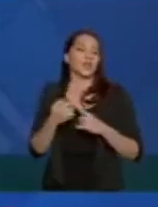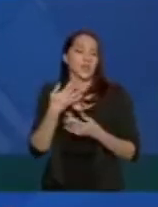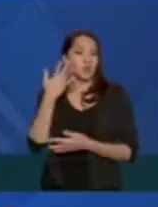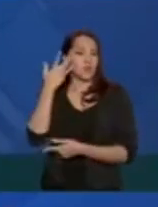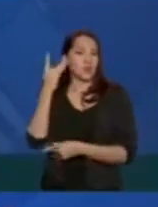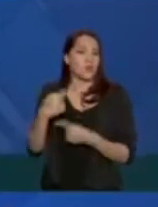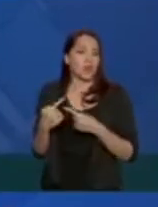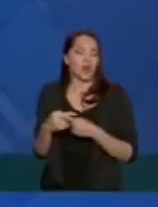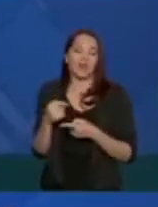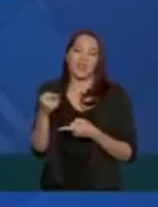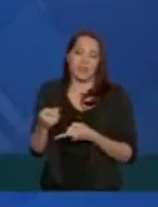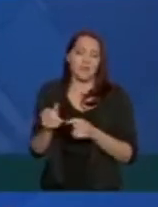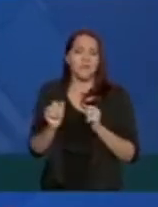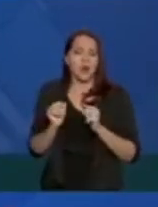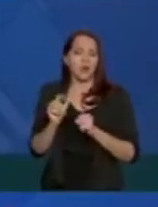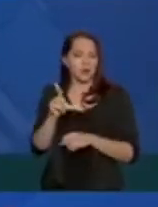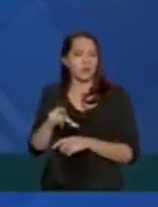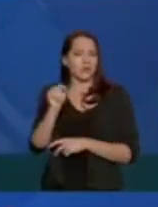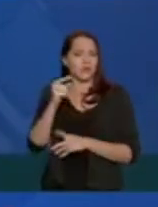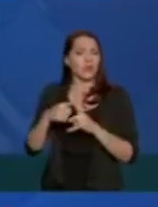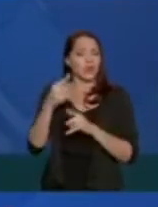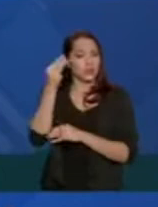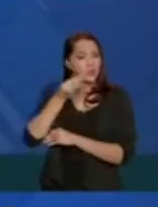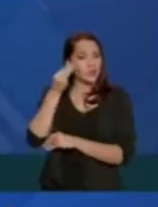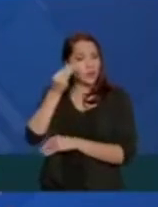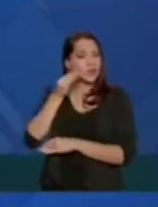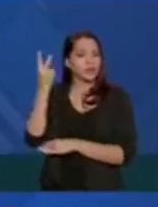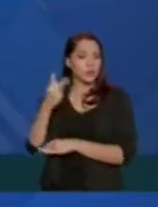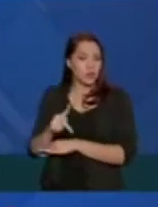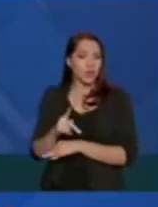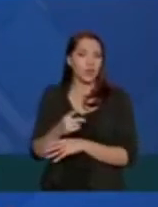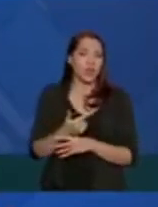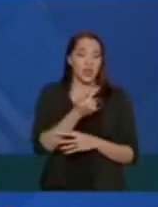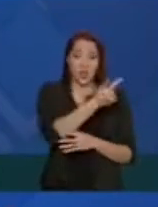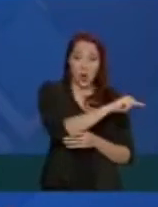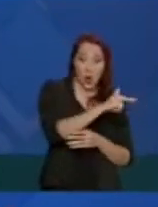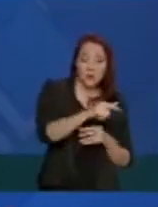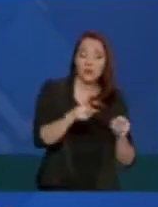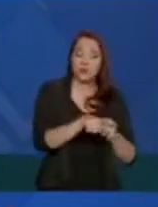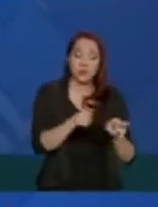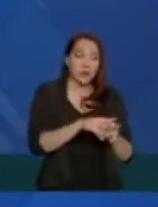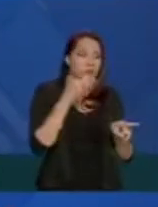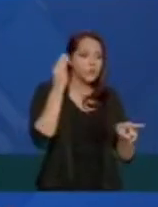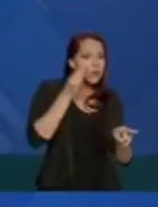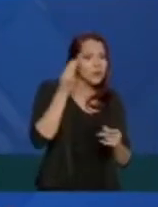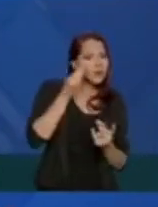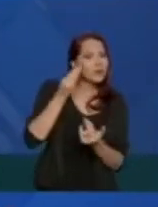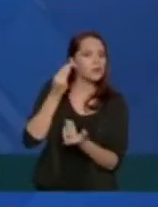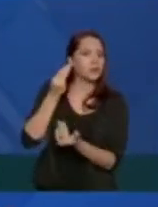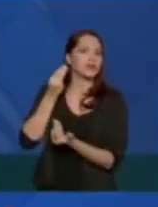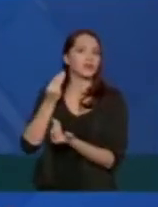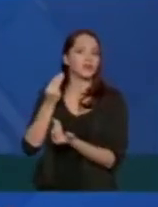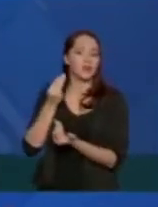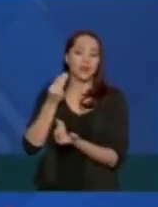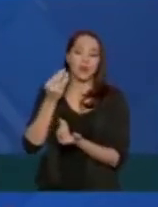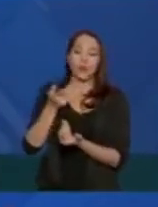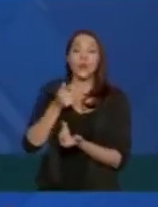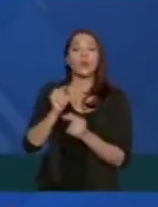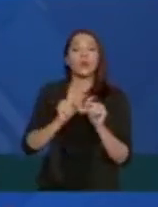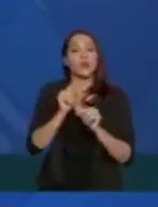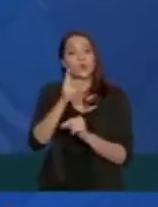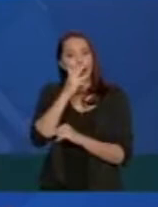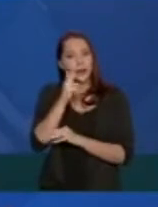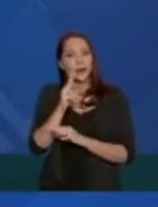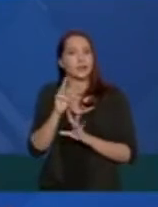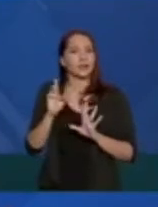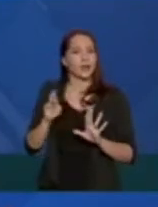seja, sim, considerado pela história, pela experiência que ele tem, e o que outros nomes também sejam considerados. O que nos parece caro é que, de fato,